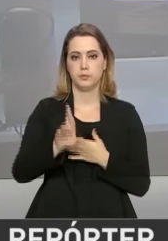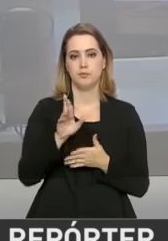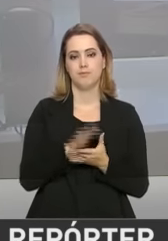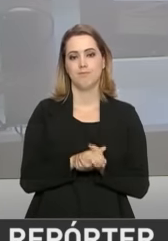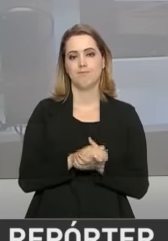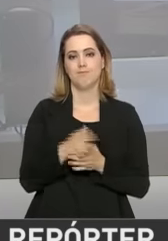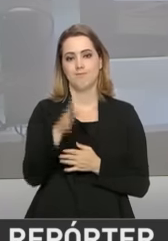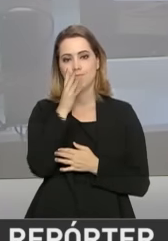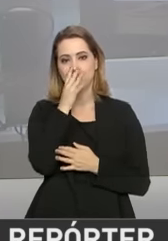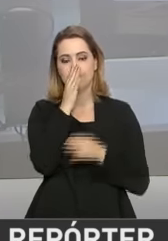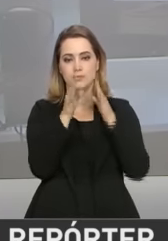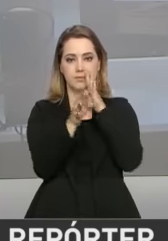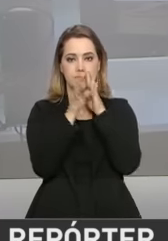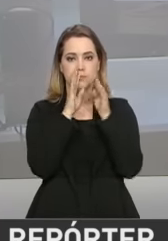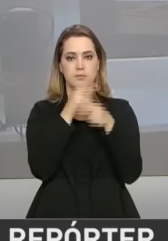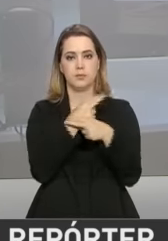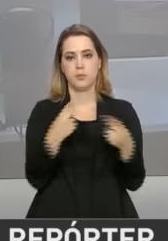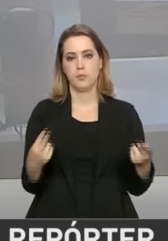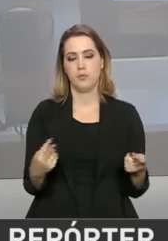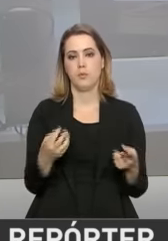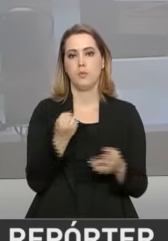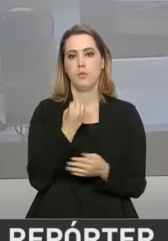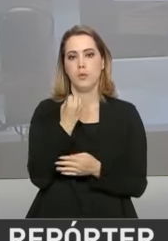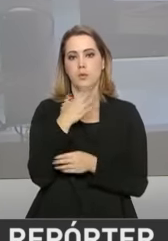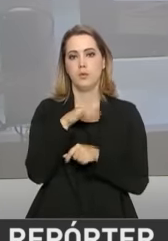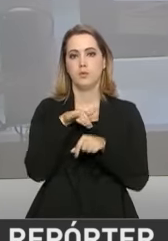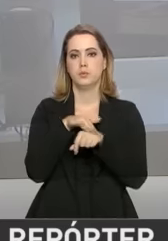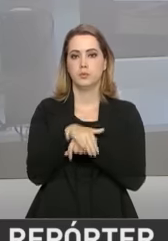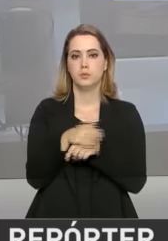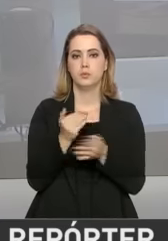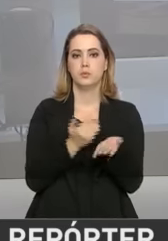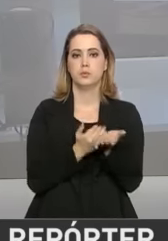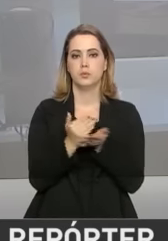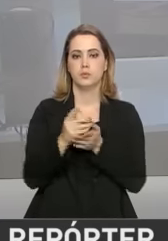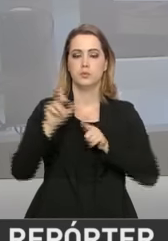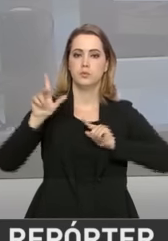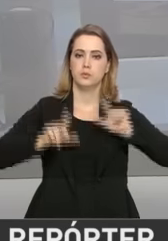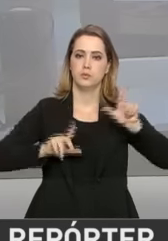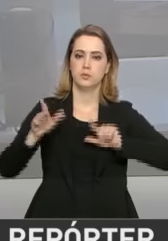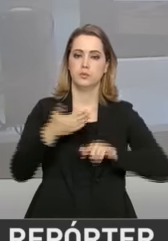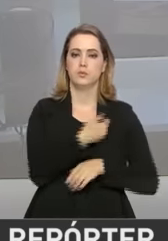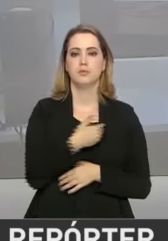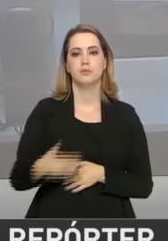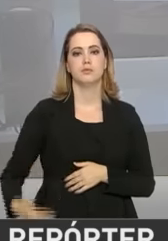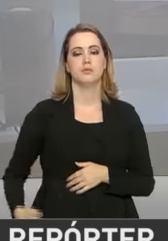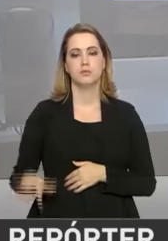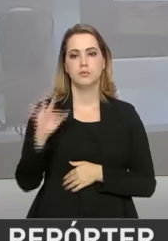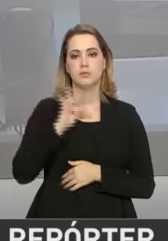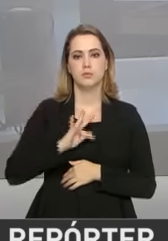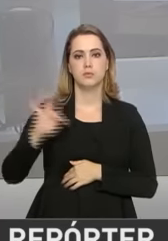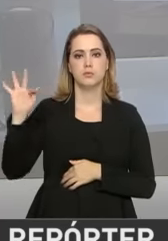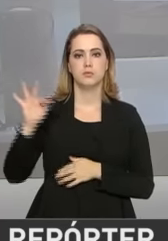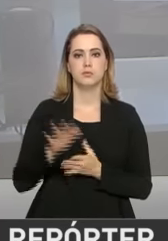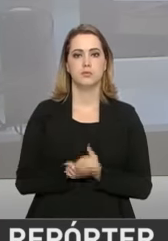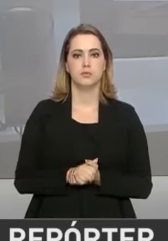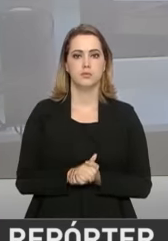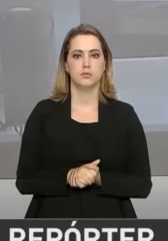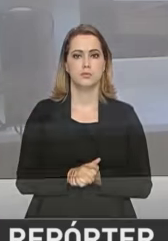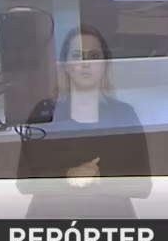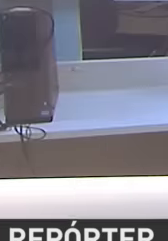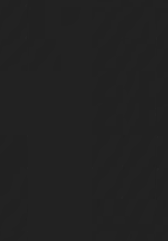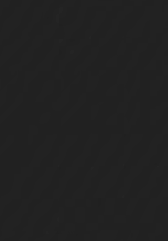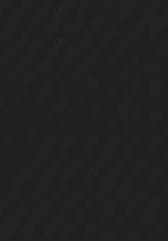NBR. Acompanhe as novidades também pelas nossas redes sociais. Para você, uma boa noite. Continue com a gente. NBR, a TV do Governo Federal.